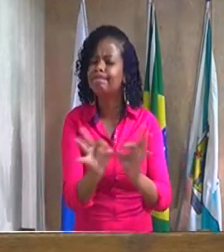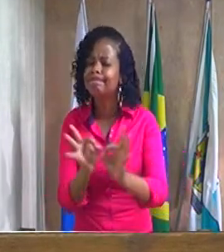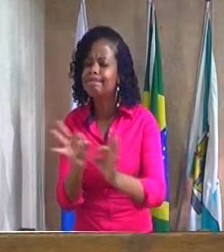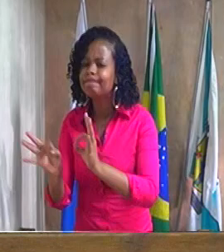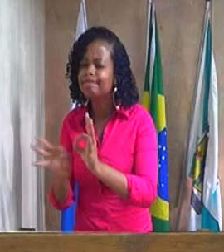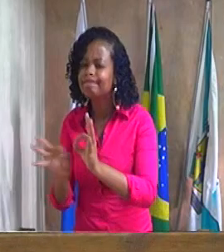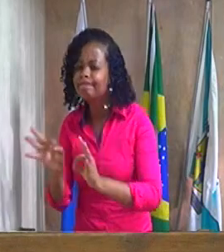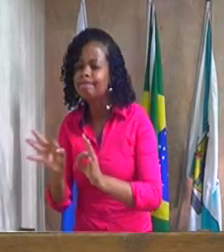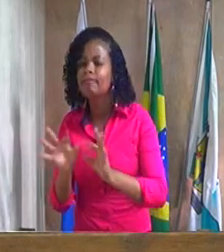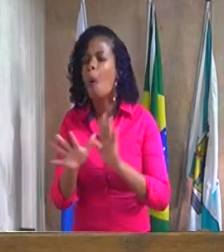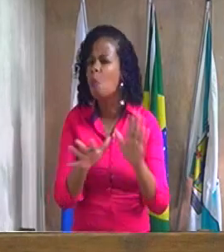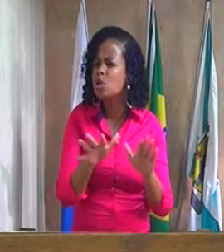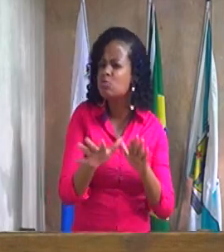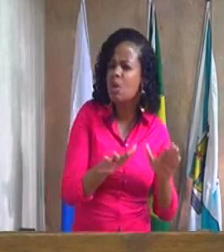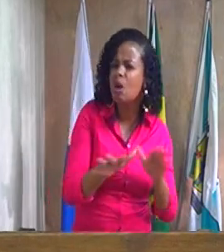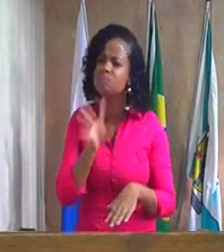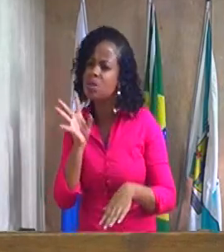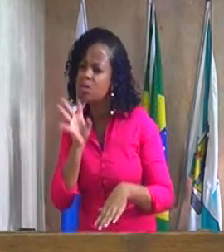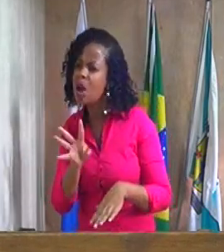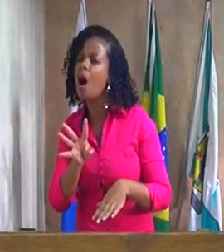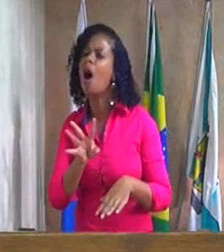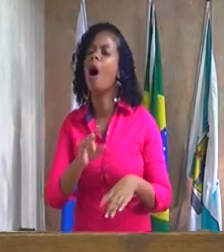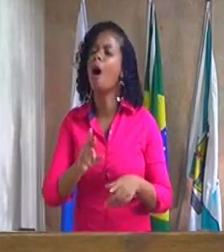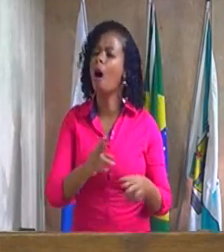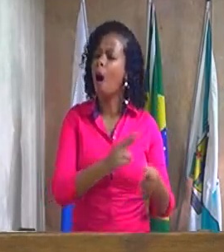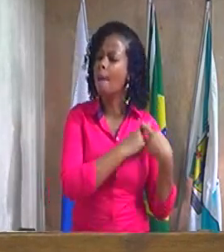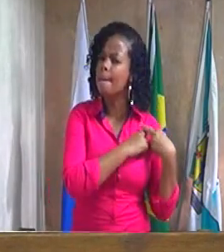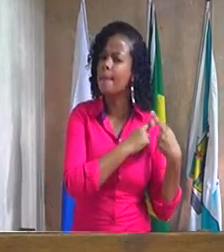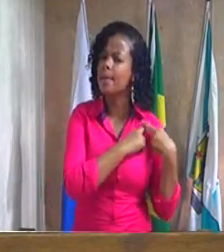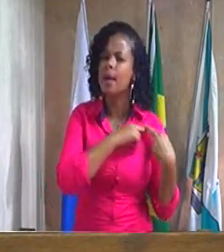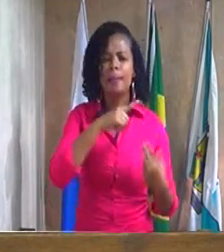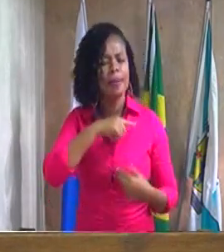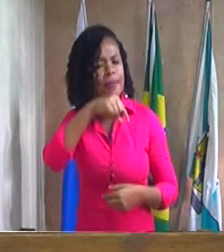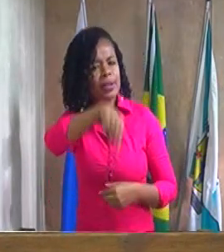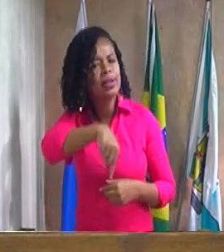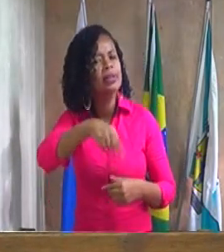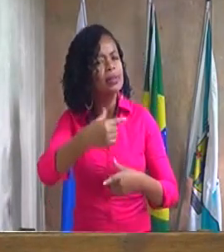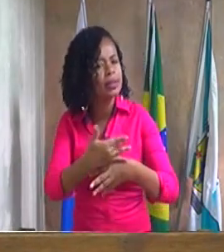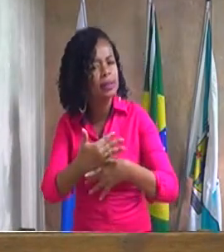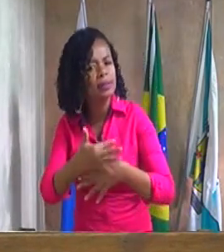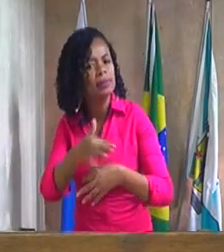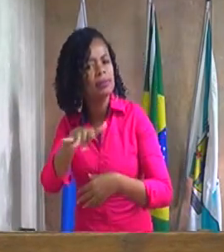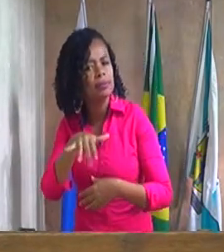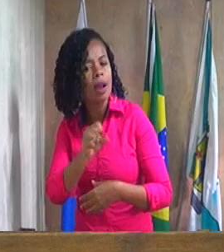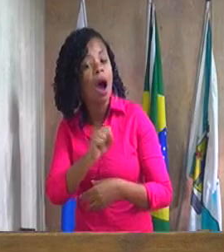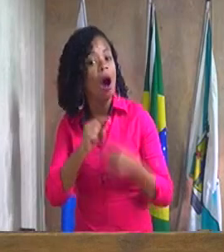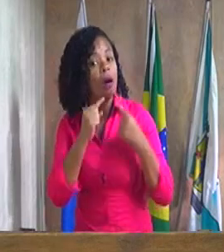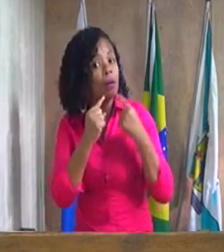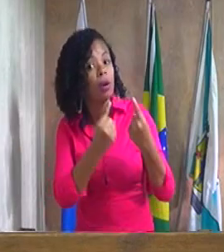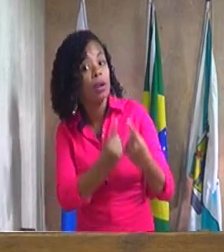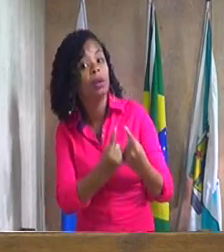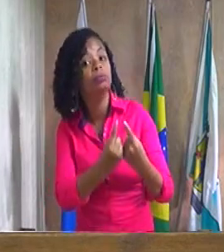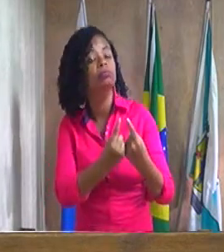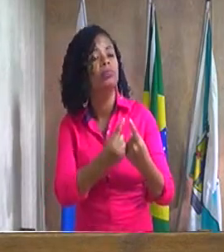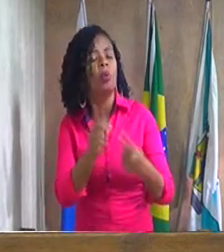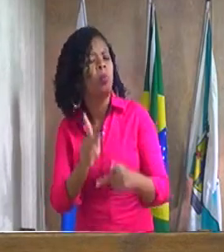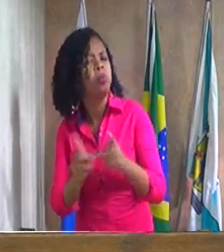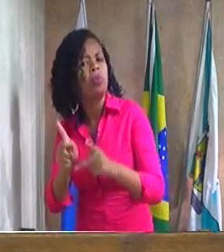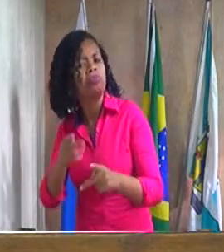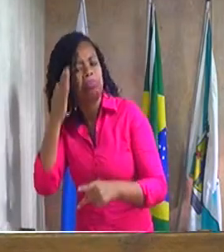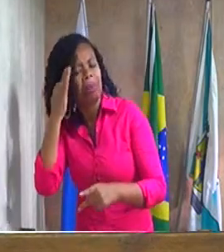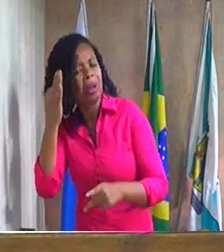forma bacana, responsável, e teve aqui, na nossa cidade, reuniões em que eles entenderam em